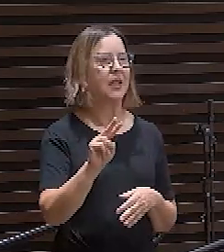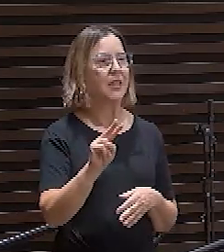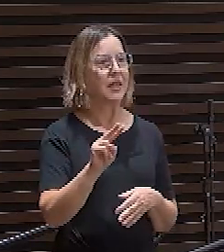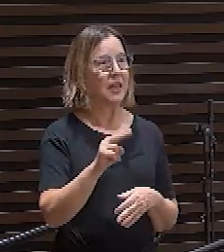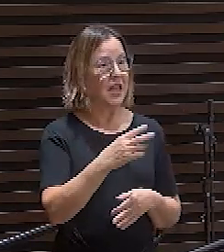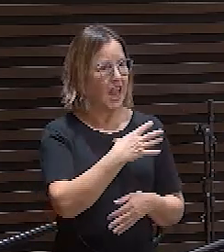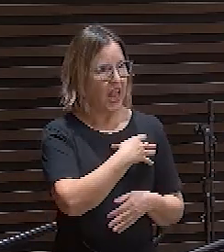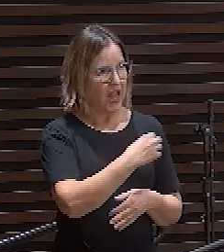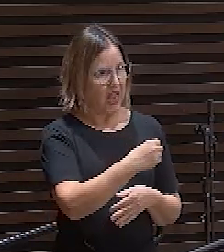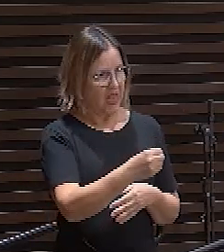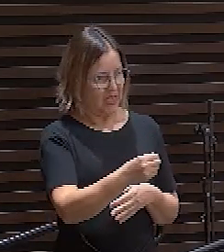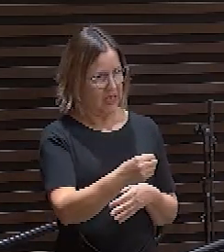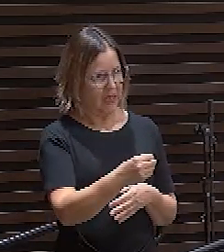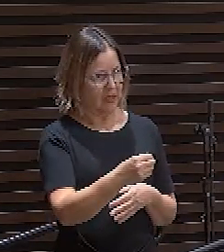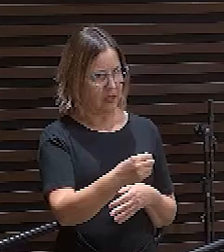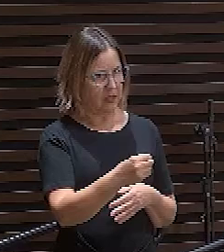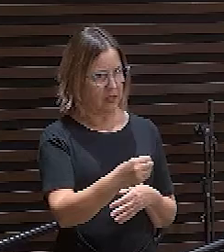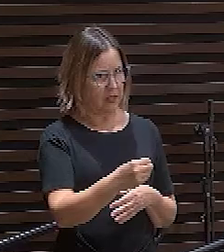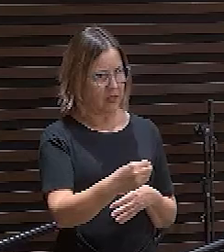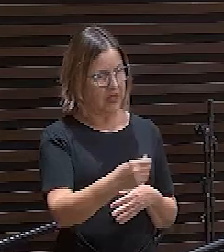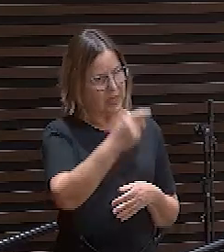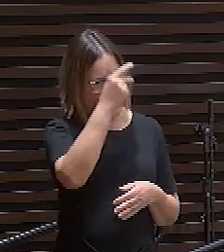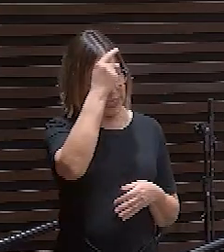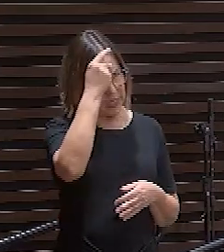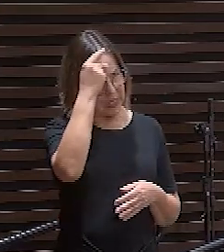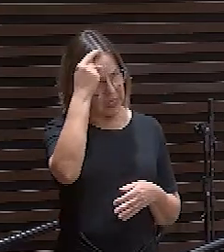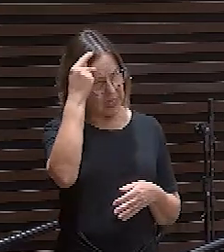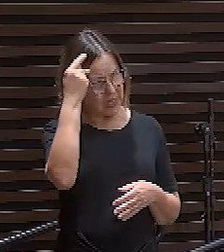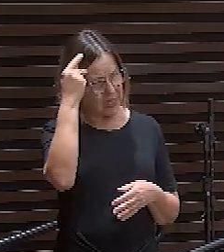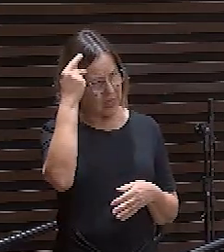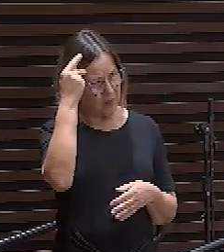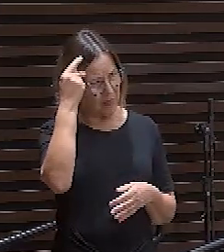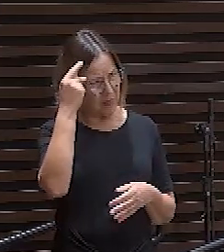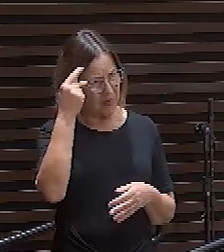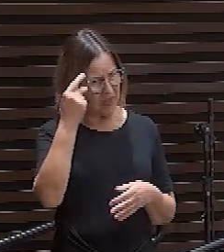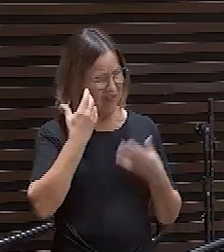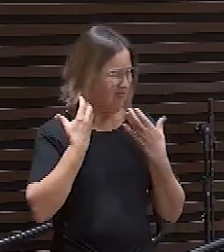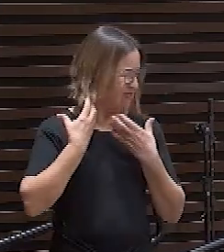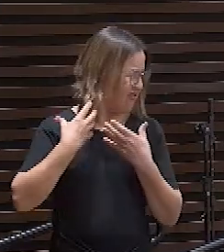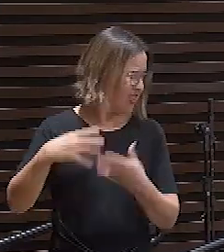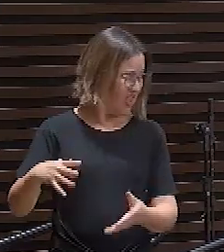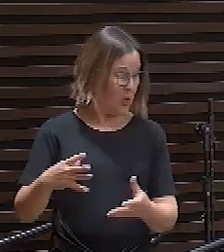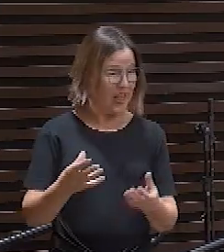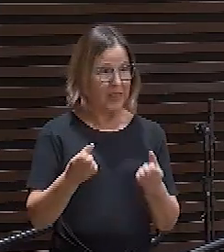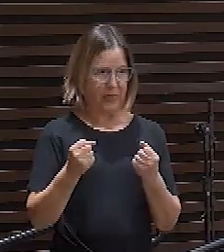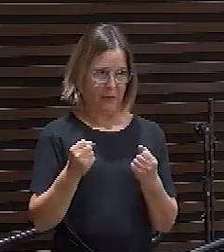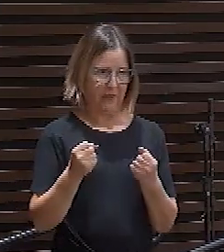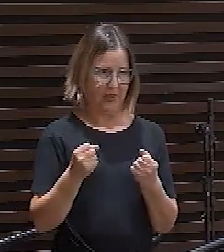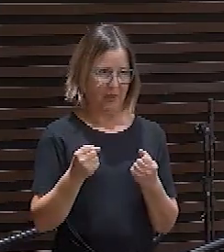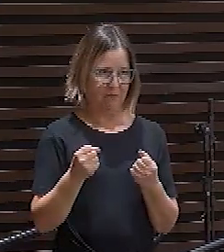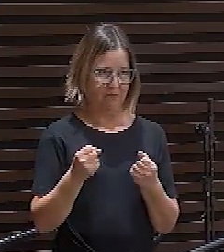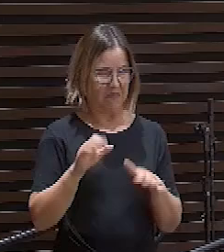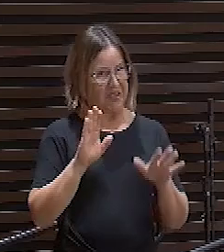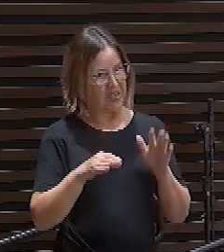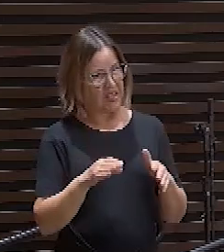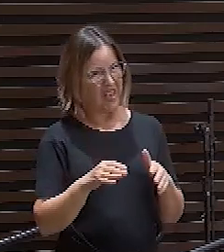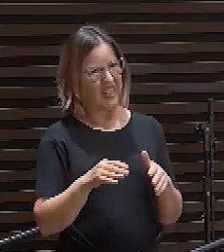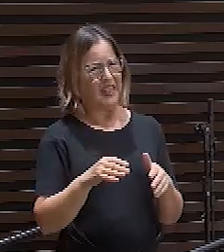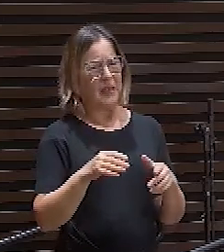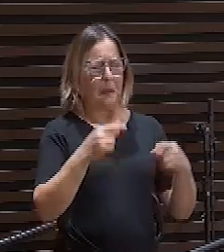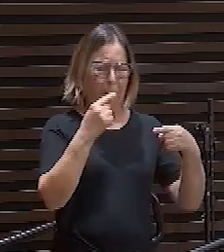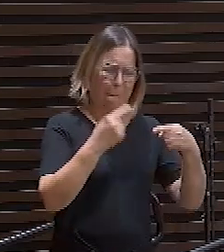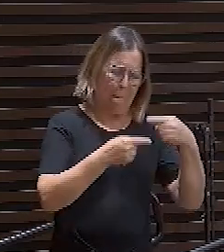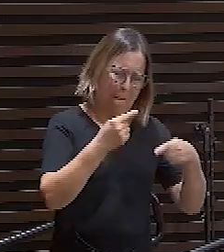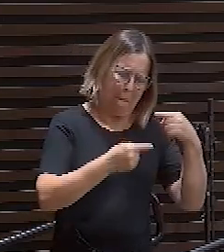o herdeiro não quer receber. Muitas vezes há um conflito familiar por conta da herança. Muitas vezes há